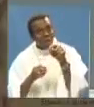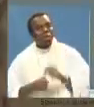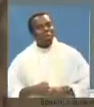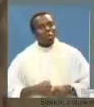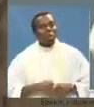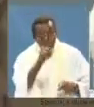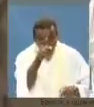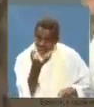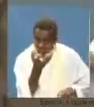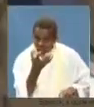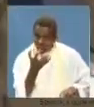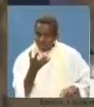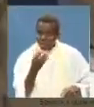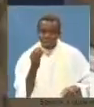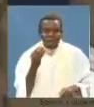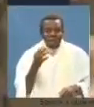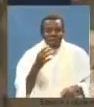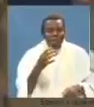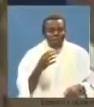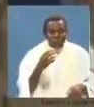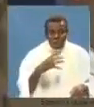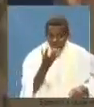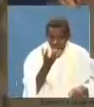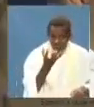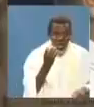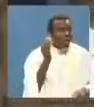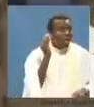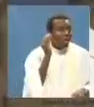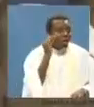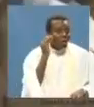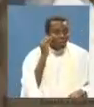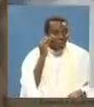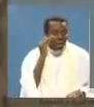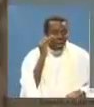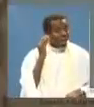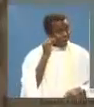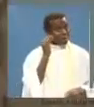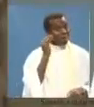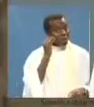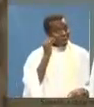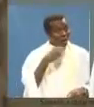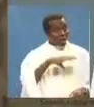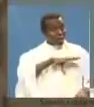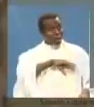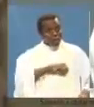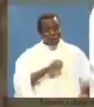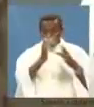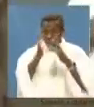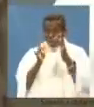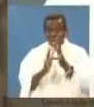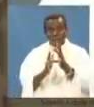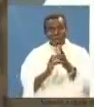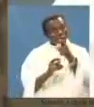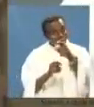experimentar esse amor curador, esse amor renovador, esse amor restaurador de Deus na cura interior, tome